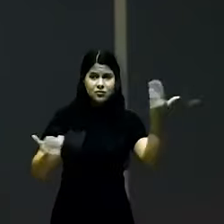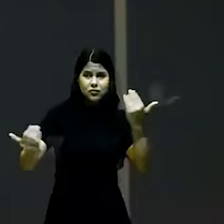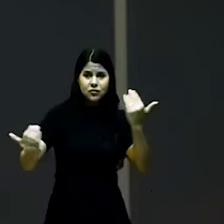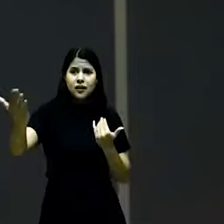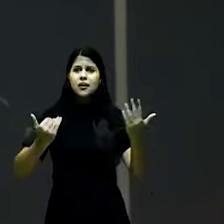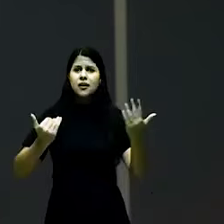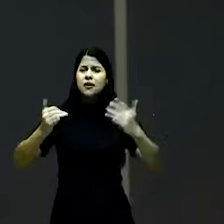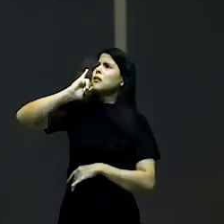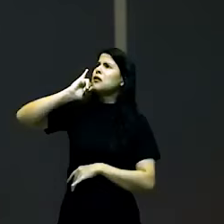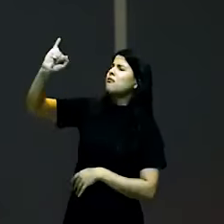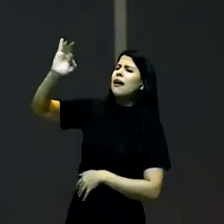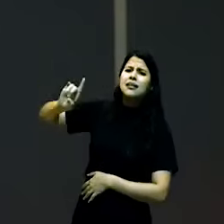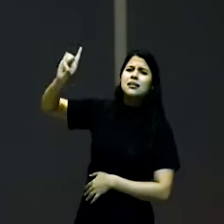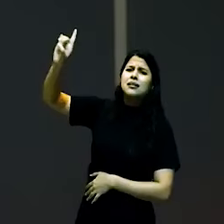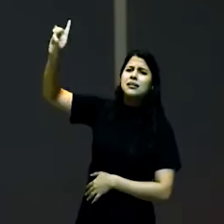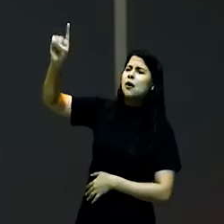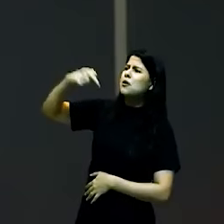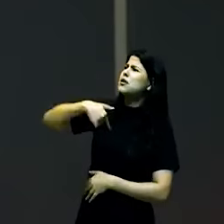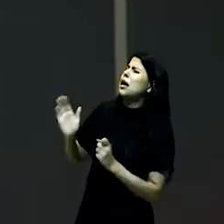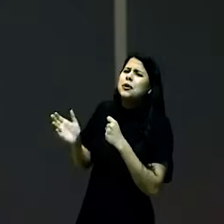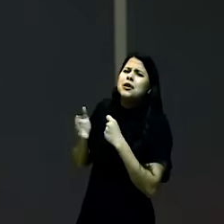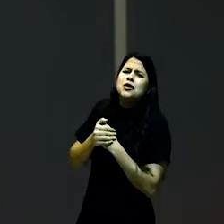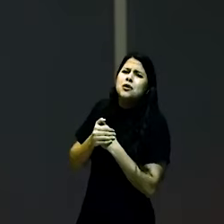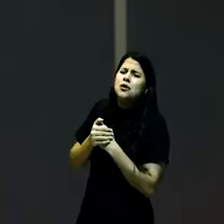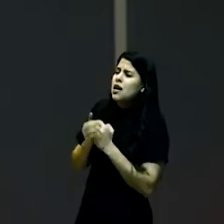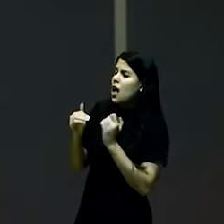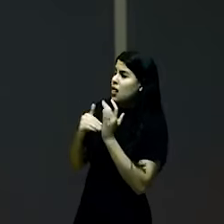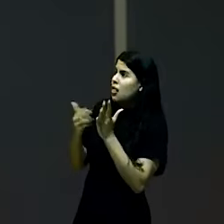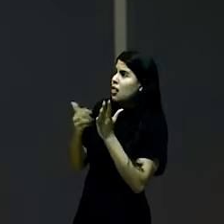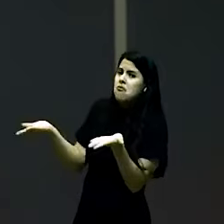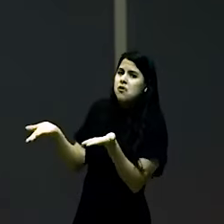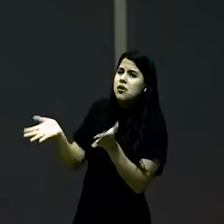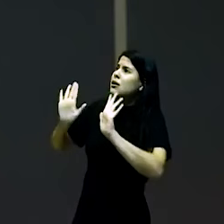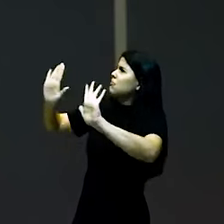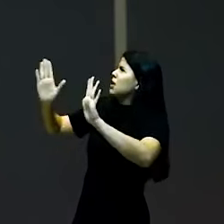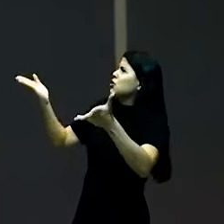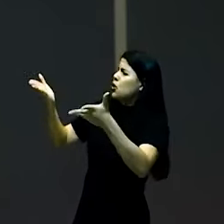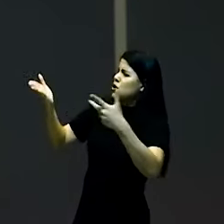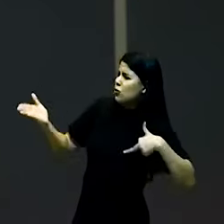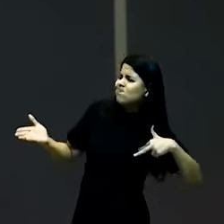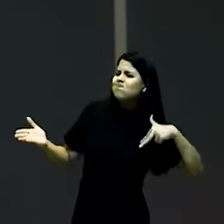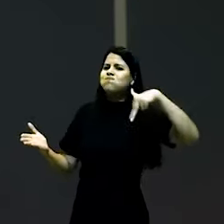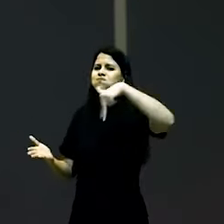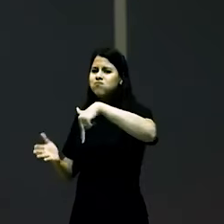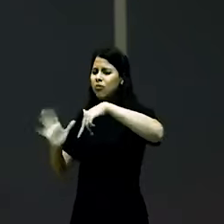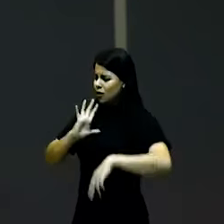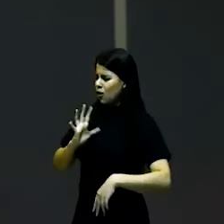Diga para Deus o seguinte: estive na caverna até hoje, mas hoje é o dia que eu saio da